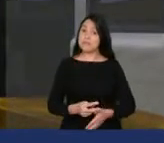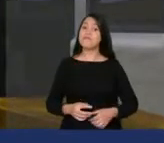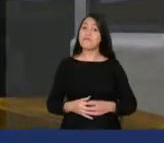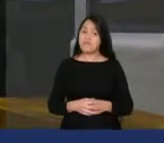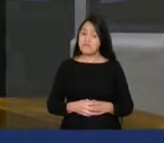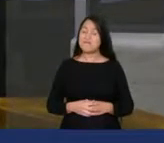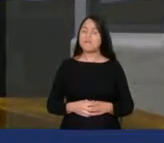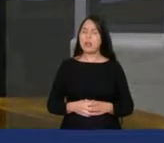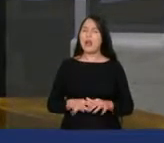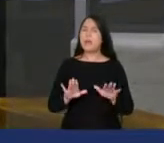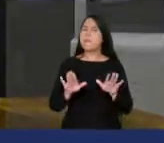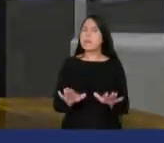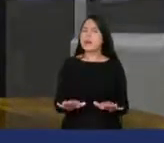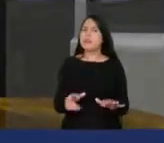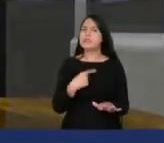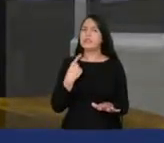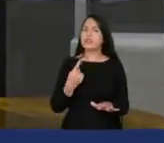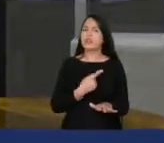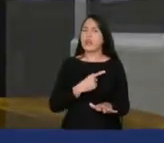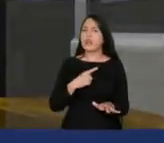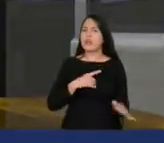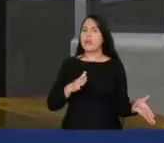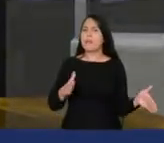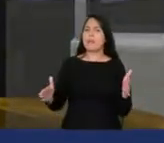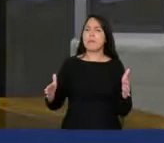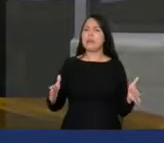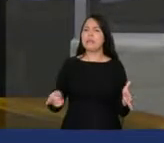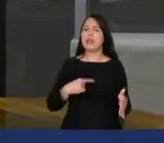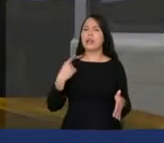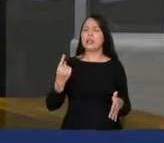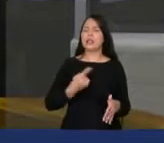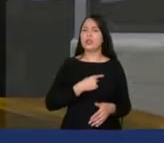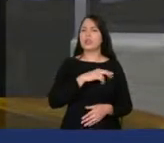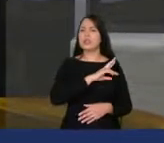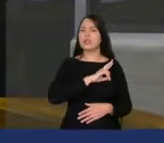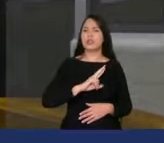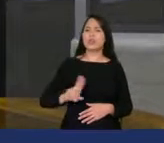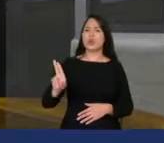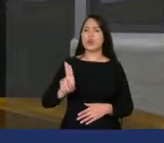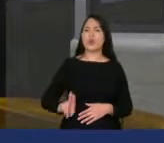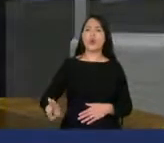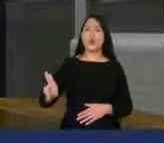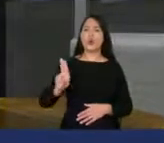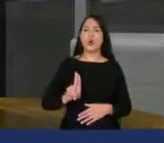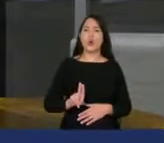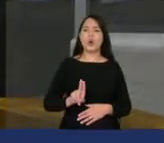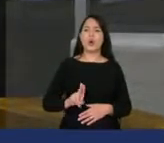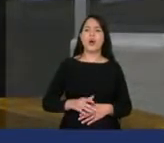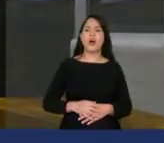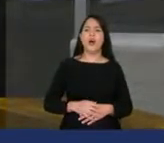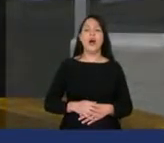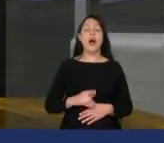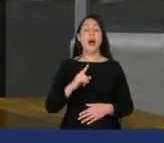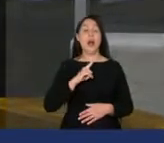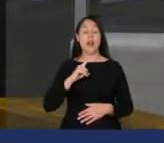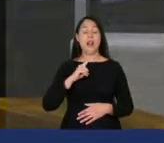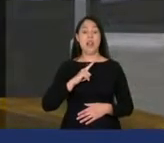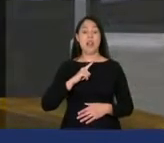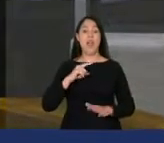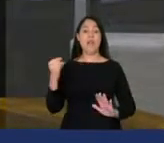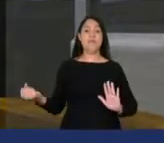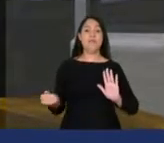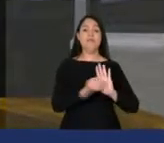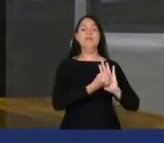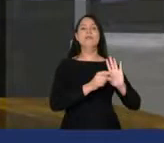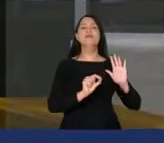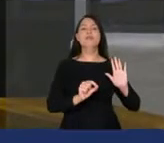de fazermos do uso religioso da ayahuasca um reconhecimento como patrimônio imaterial da cultura